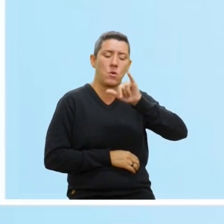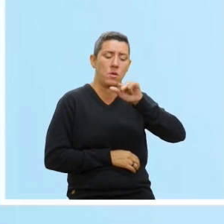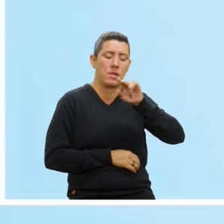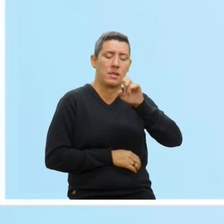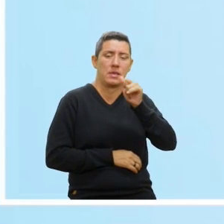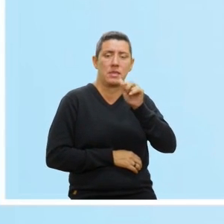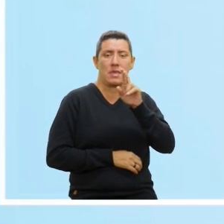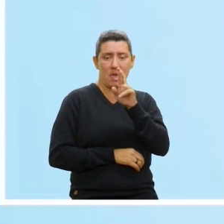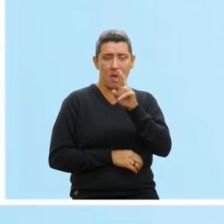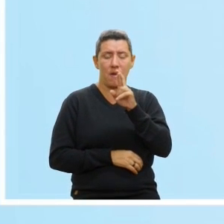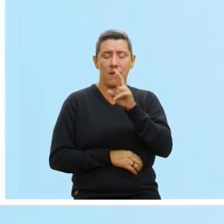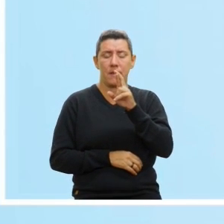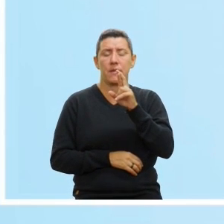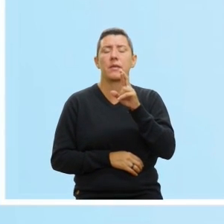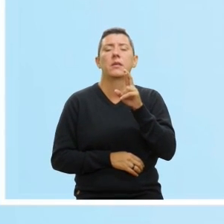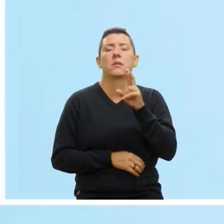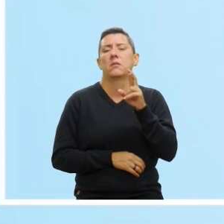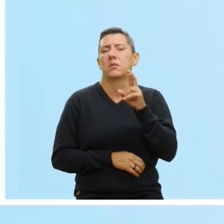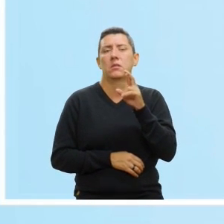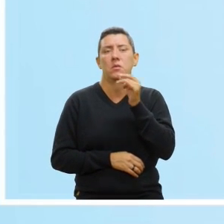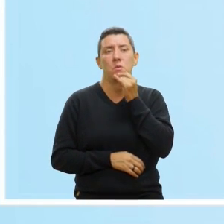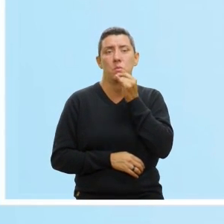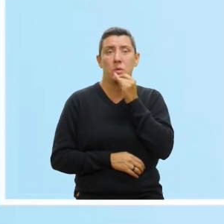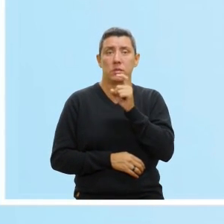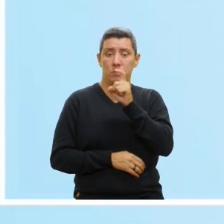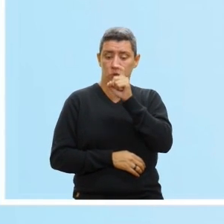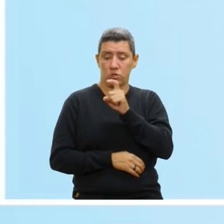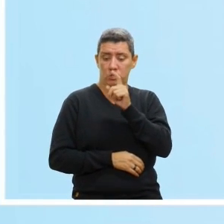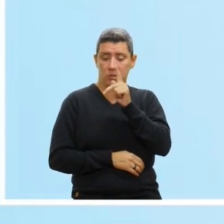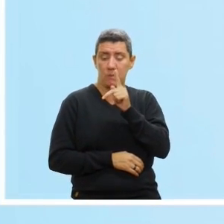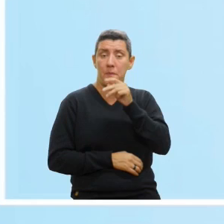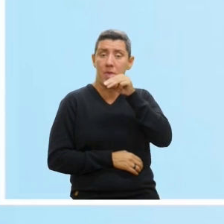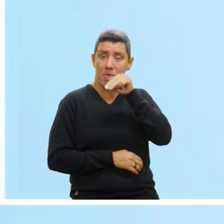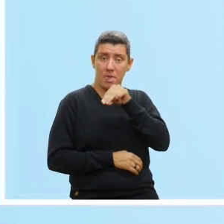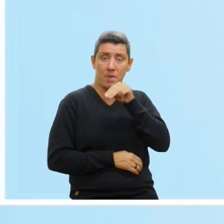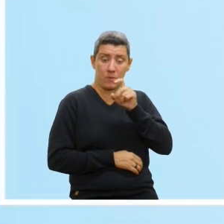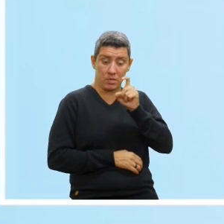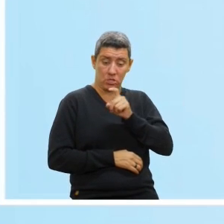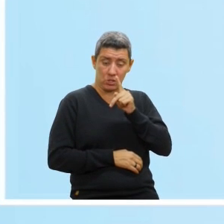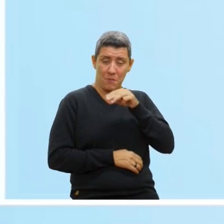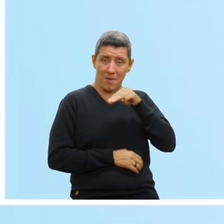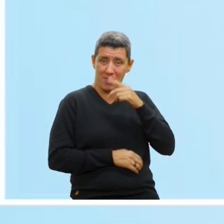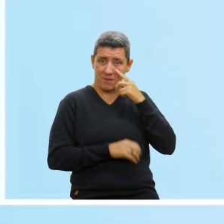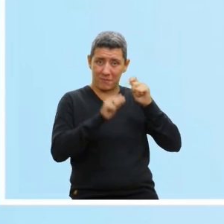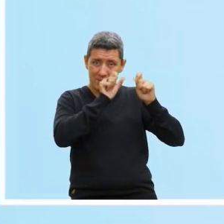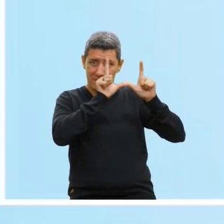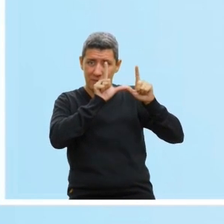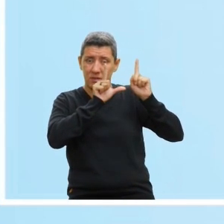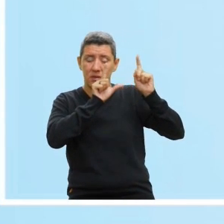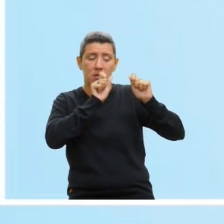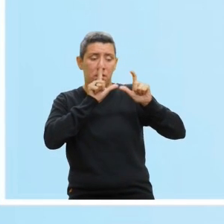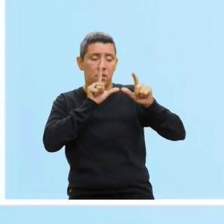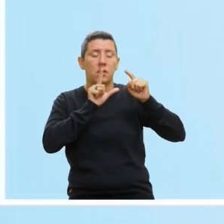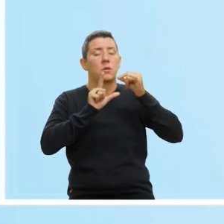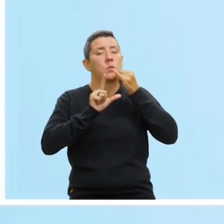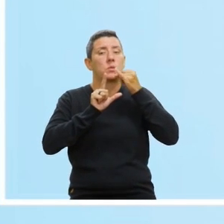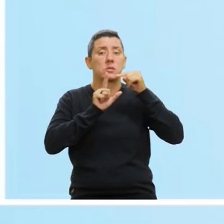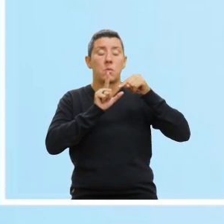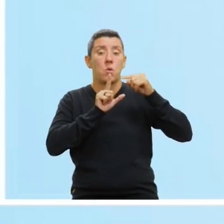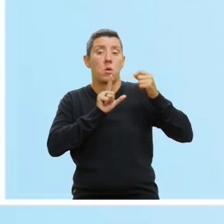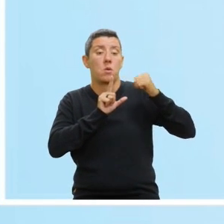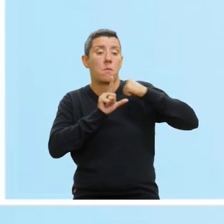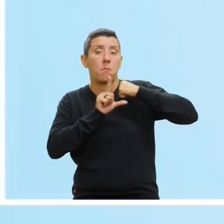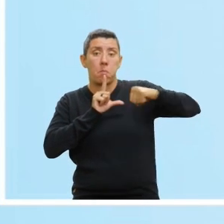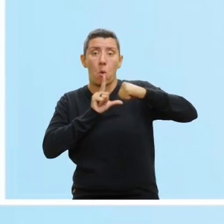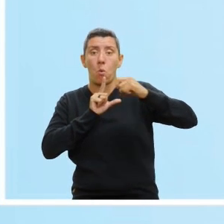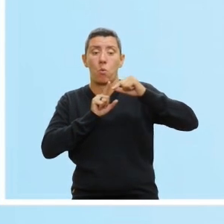por fibra ótica. A gente tem aqui o XPM. Bom, o XPM, ele basicamente é quando a potência de um sinal